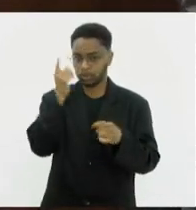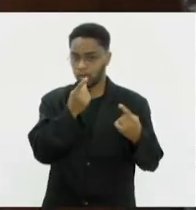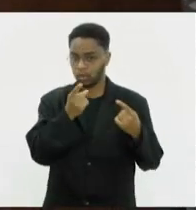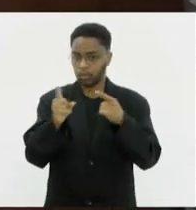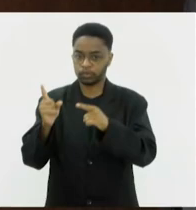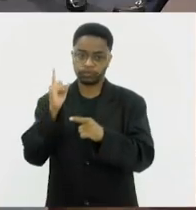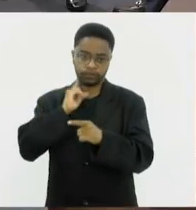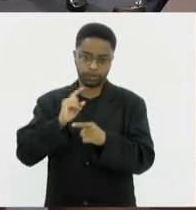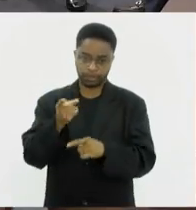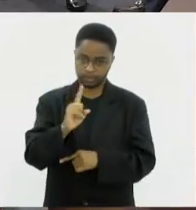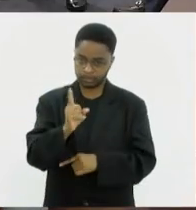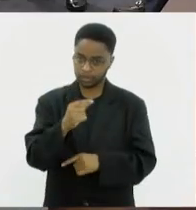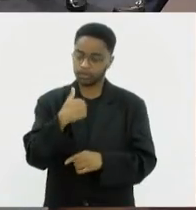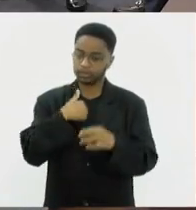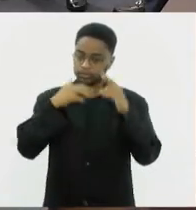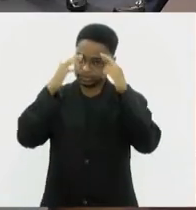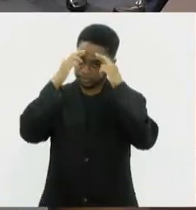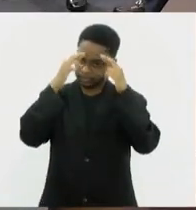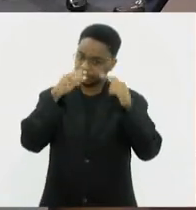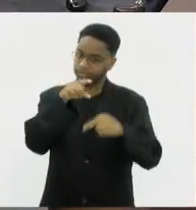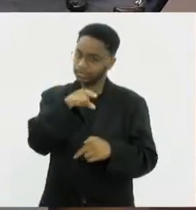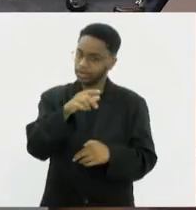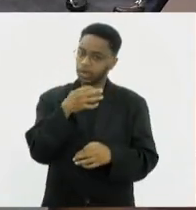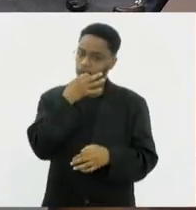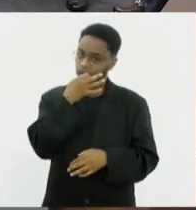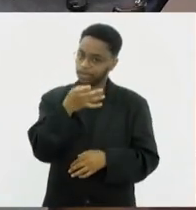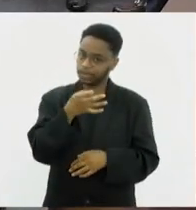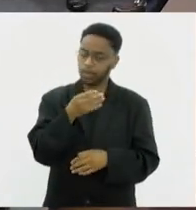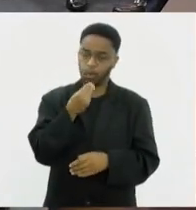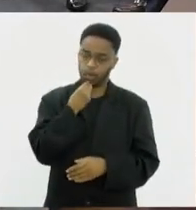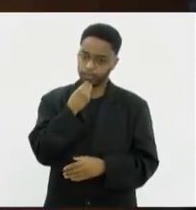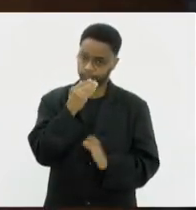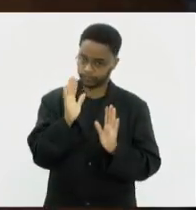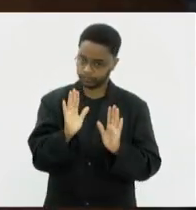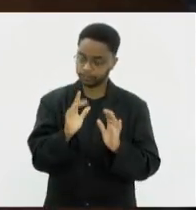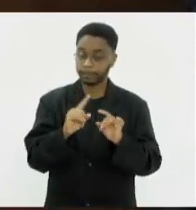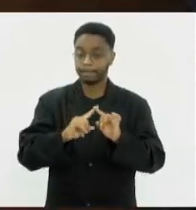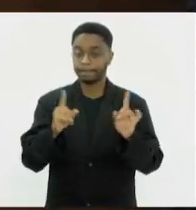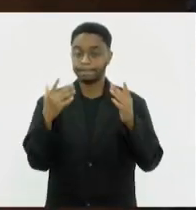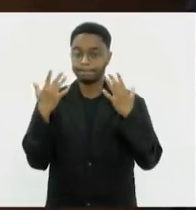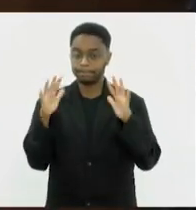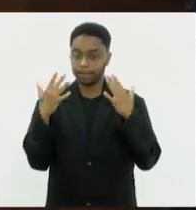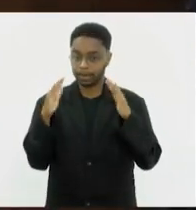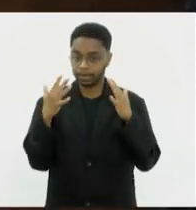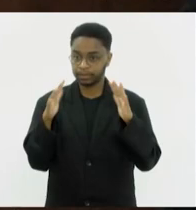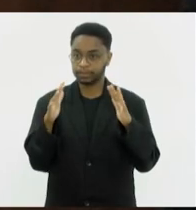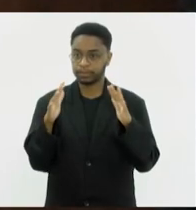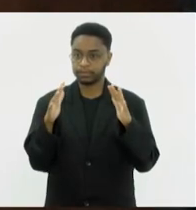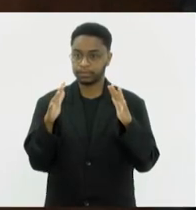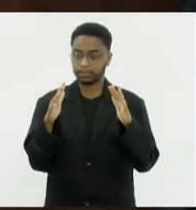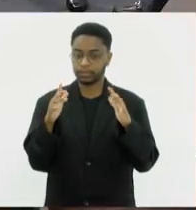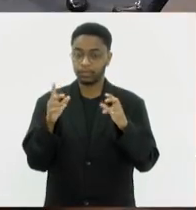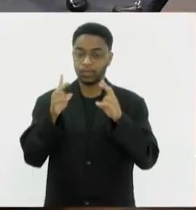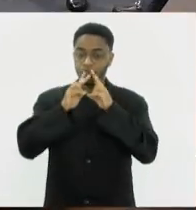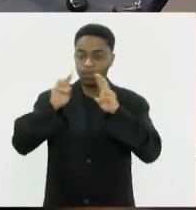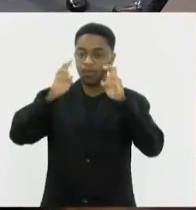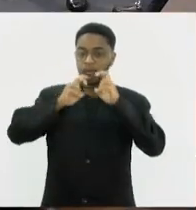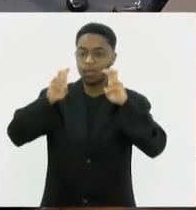André? Respeitando a sua posição, claro. Mas parabéns, Nova